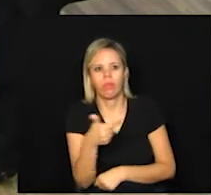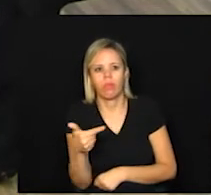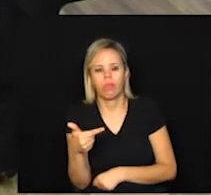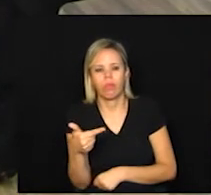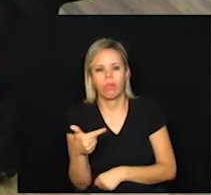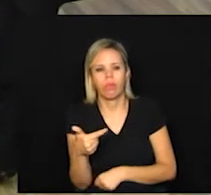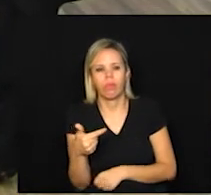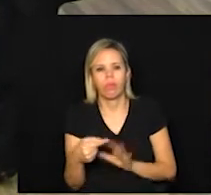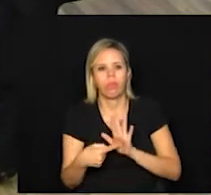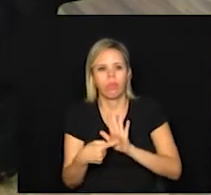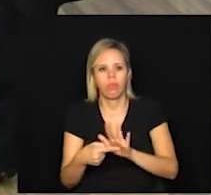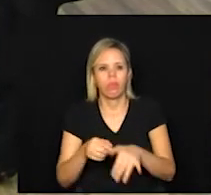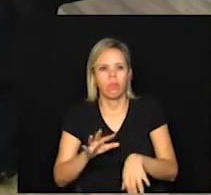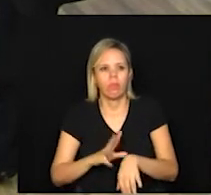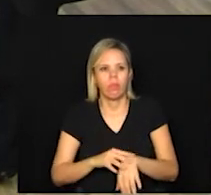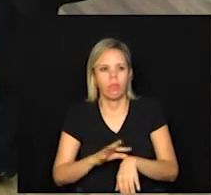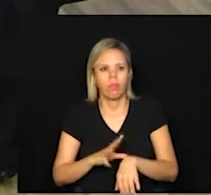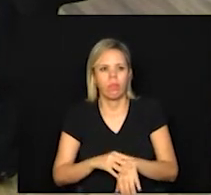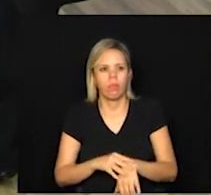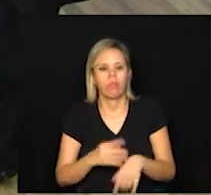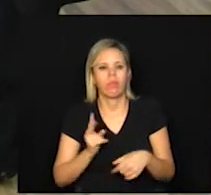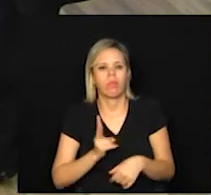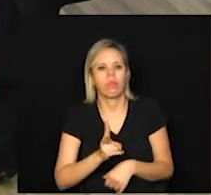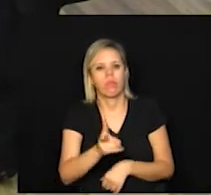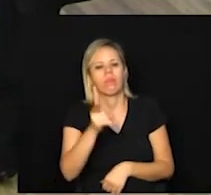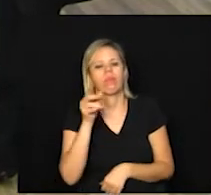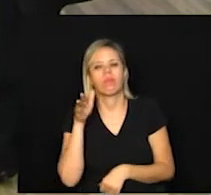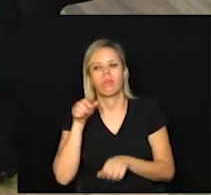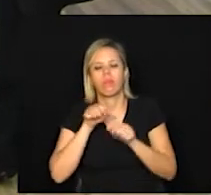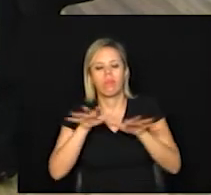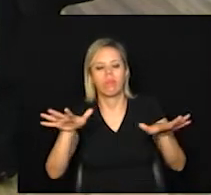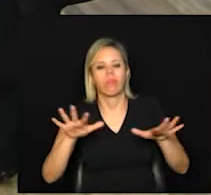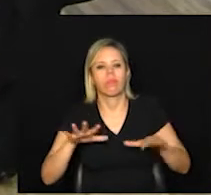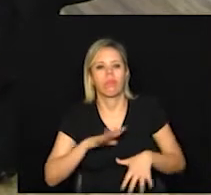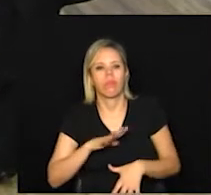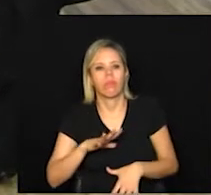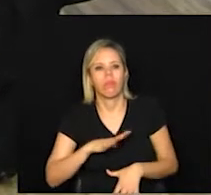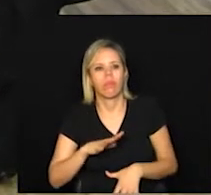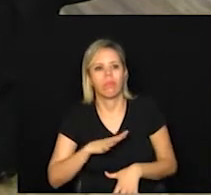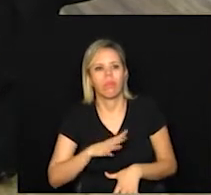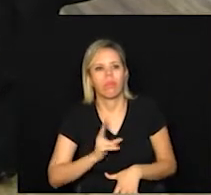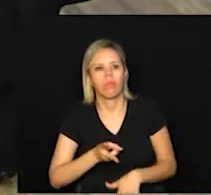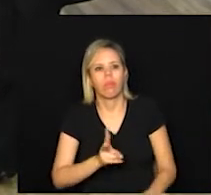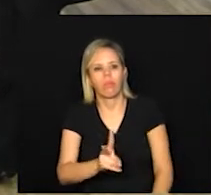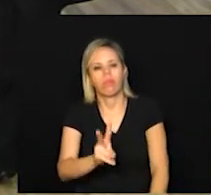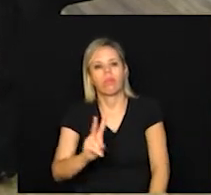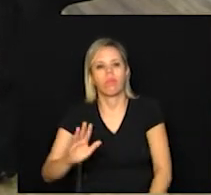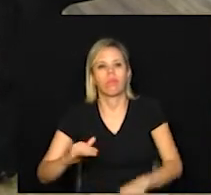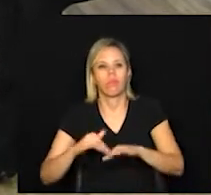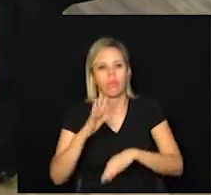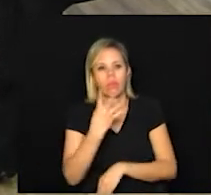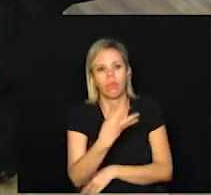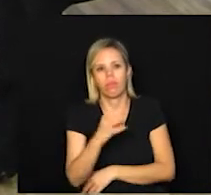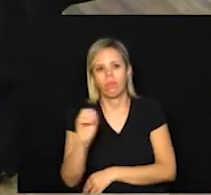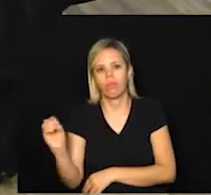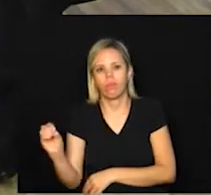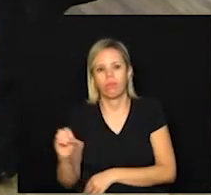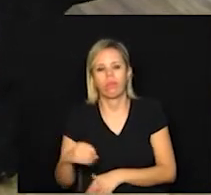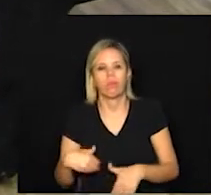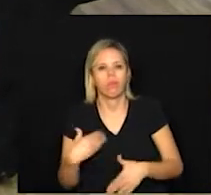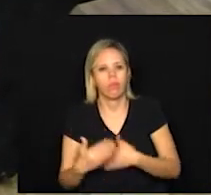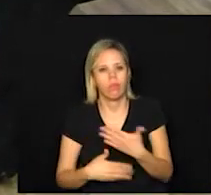462, o que mostra que a doença continua circulando por toda a cidade. A gente segue acima dos 400 casos